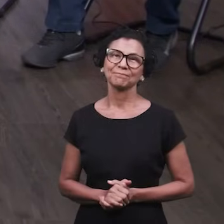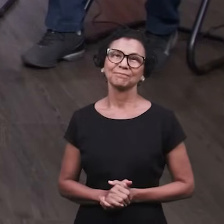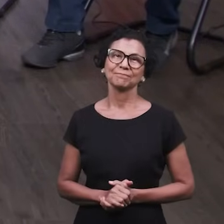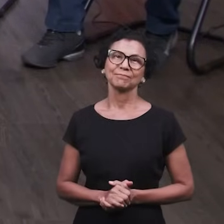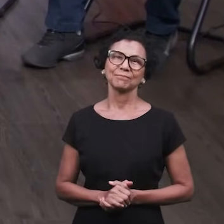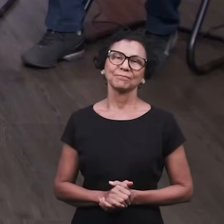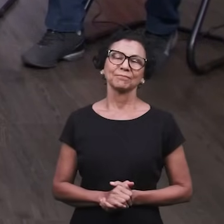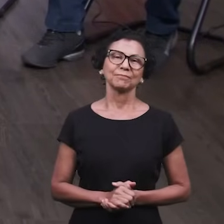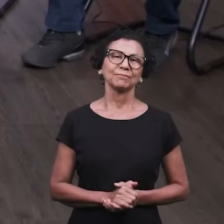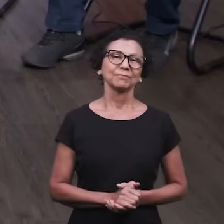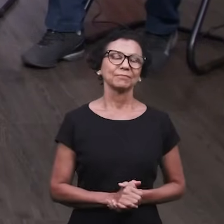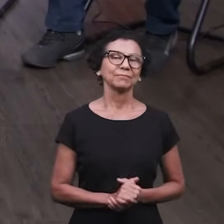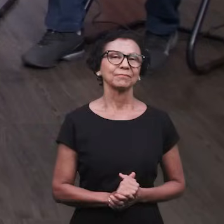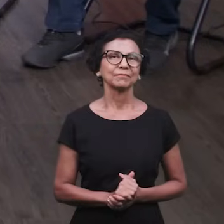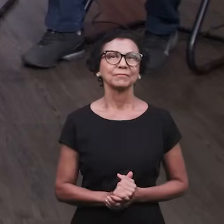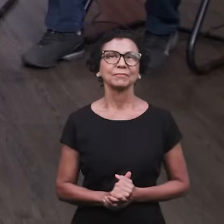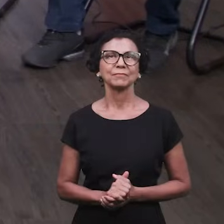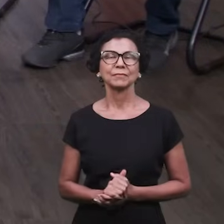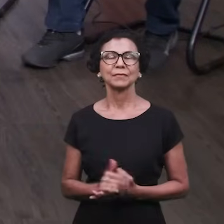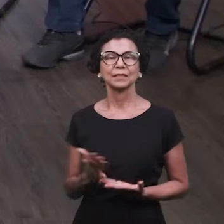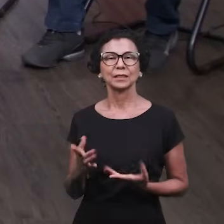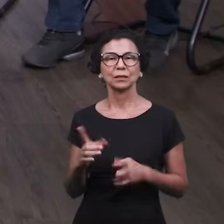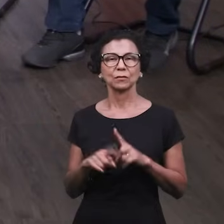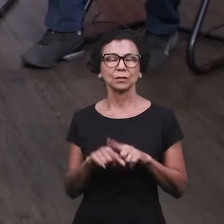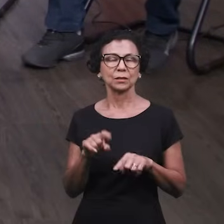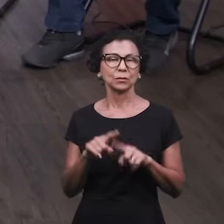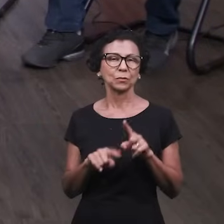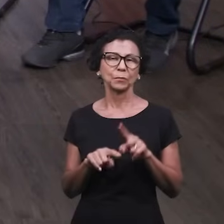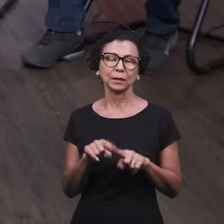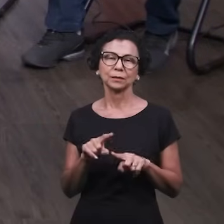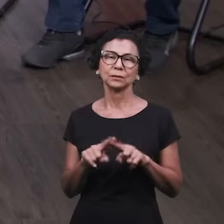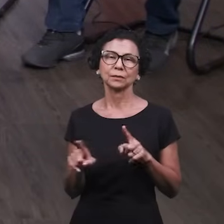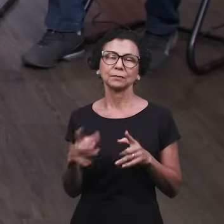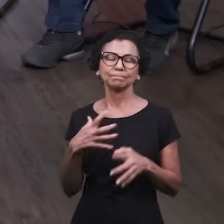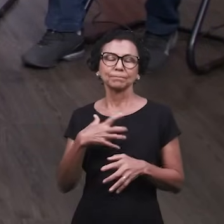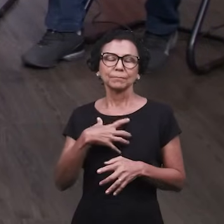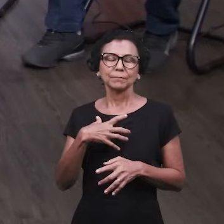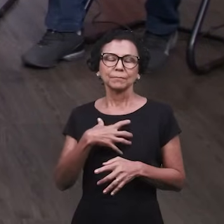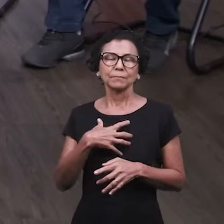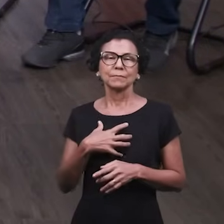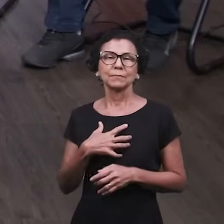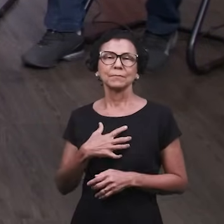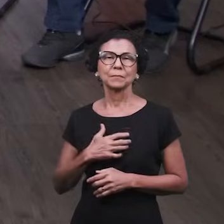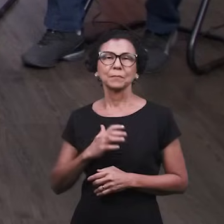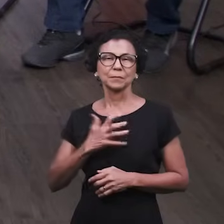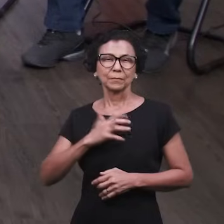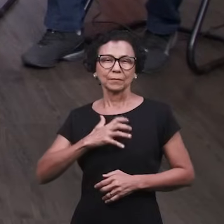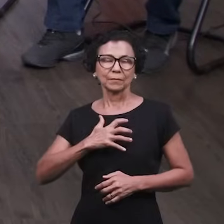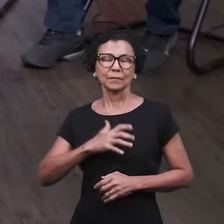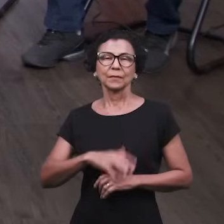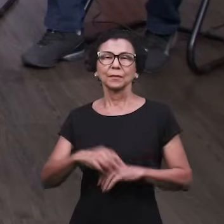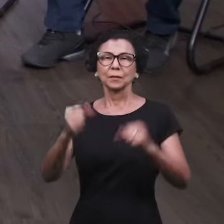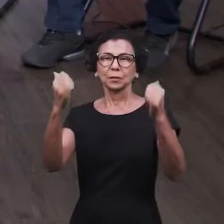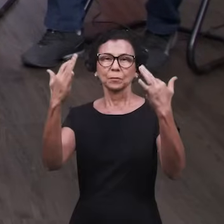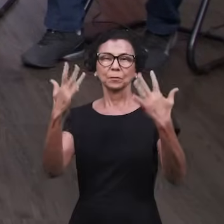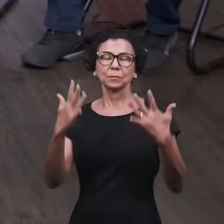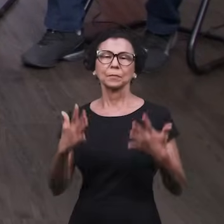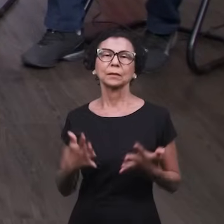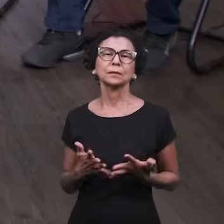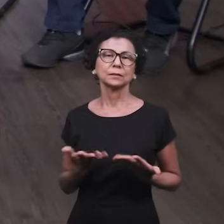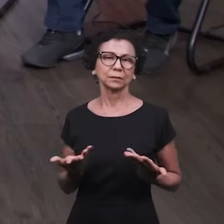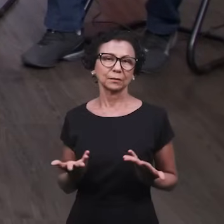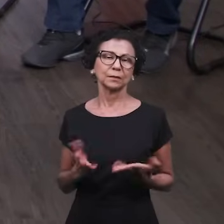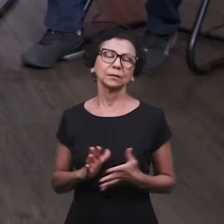Exatamente, do culto, até os instrumentos tocando aqui, né? A gente já recebe uma bênção. Então, essa orientação veio